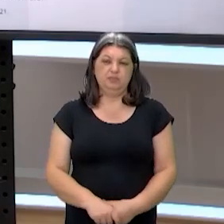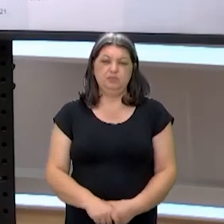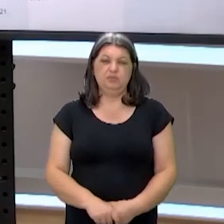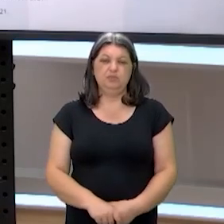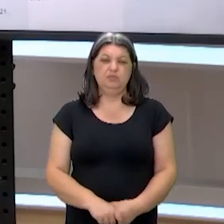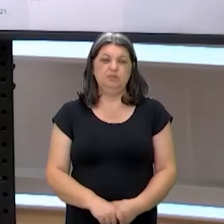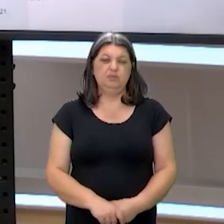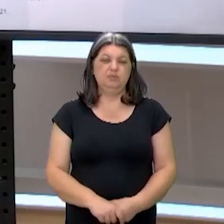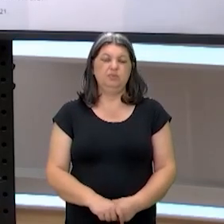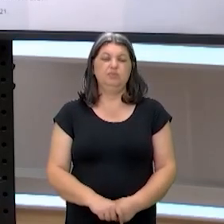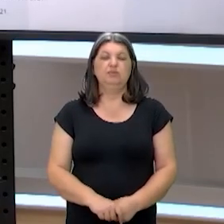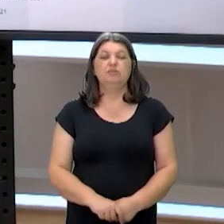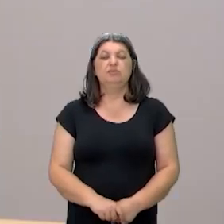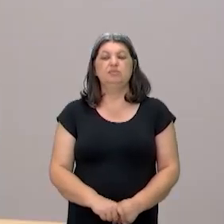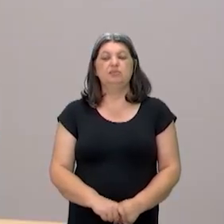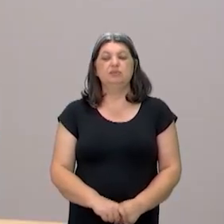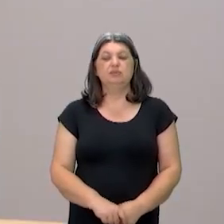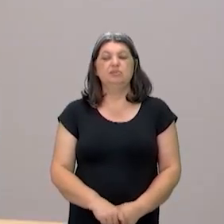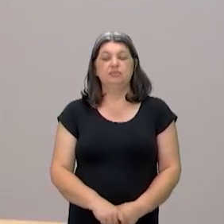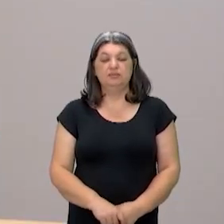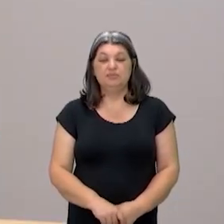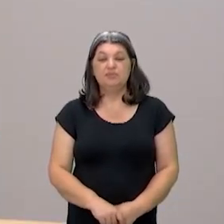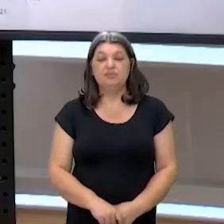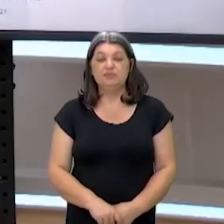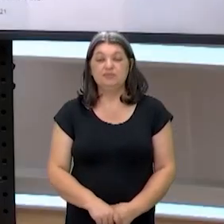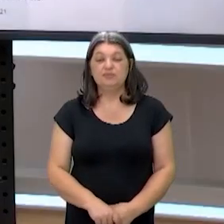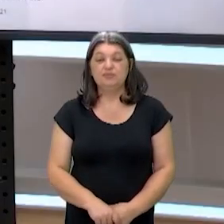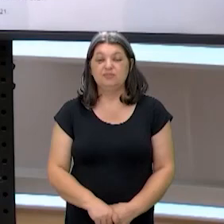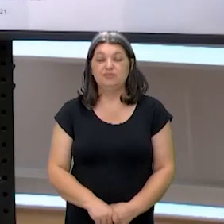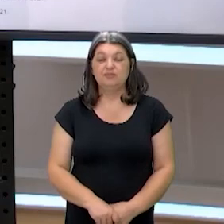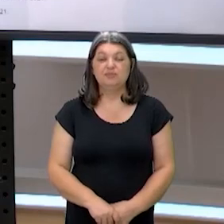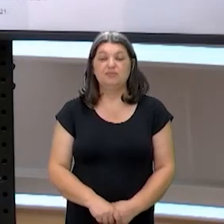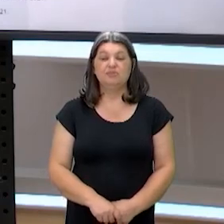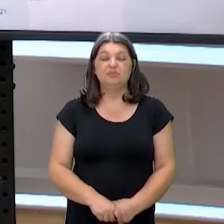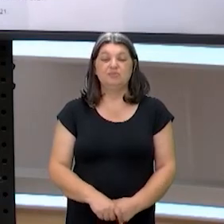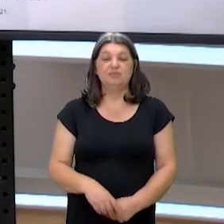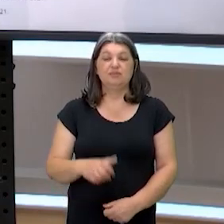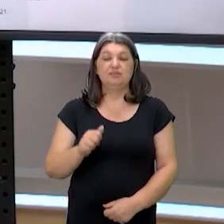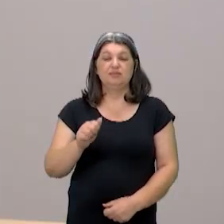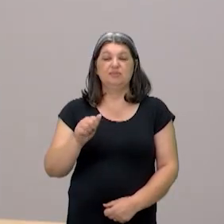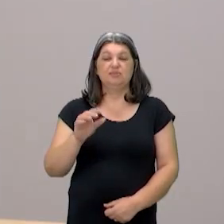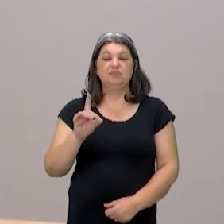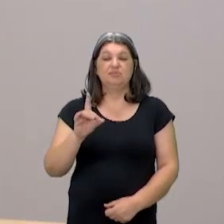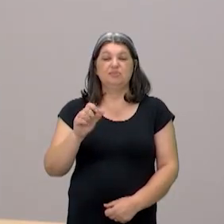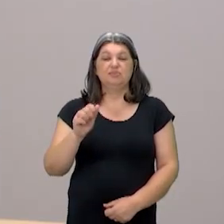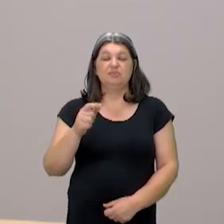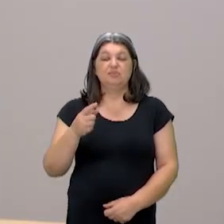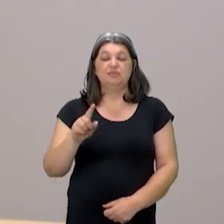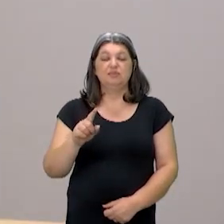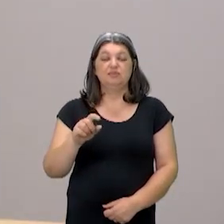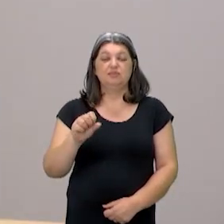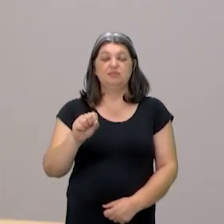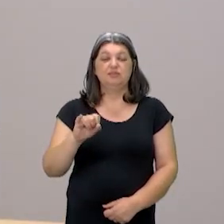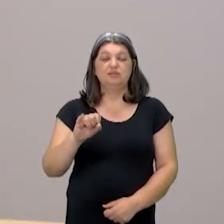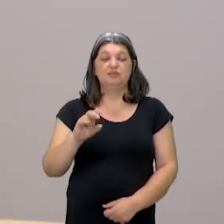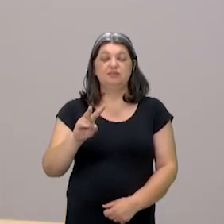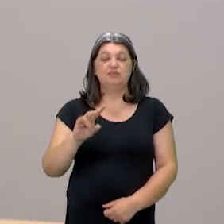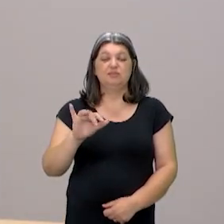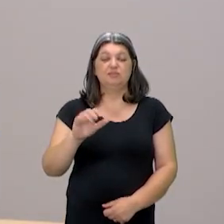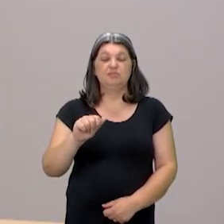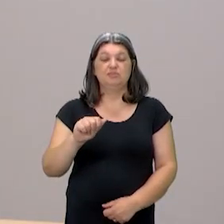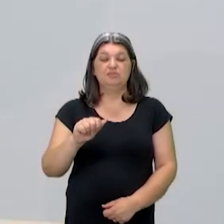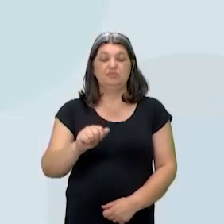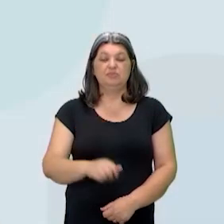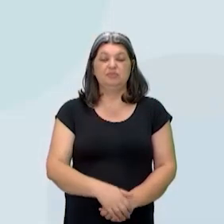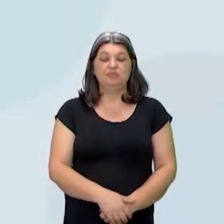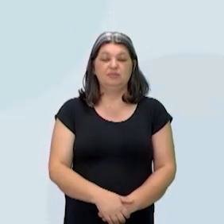rir de novo porque ela é legal. Que é o Adão Silva. Ah, famoso Adão Silva. Pois é, bota no LED,